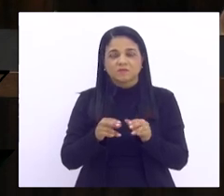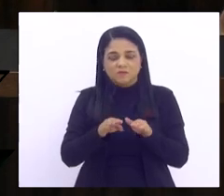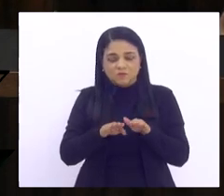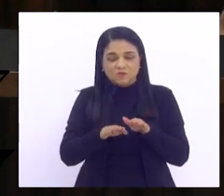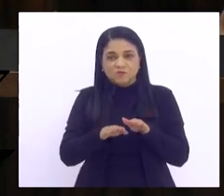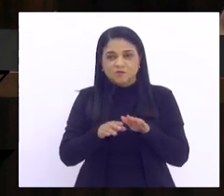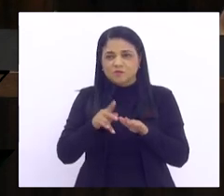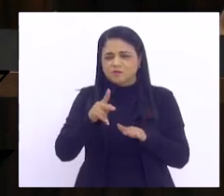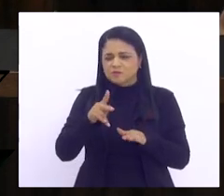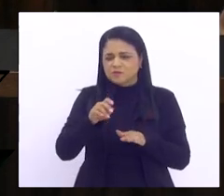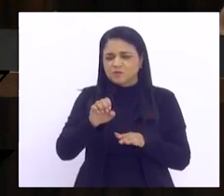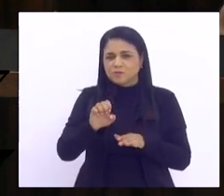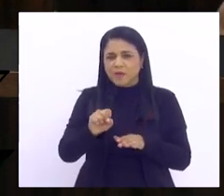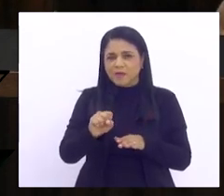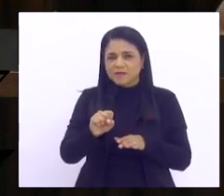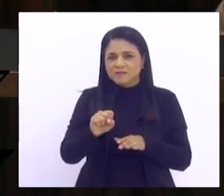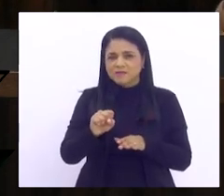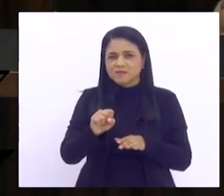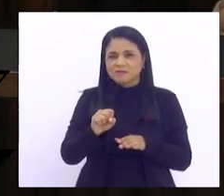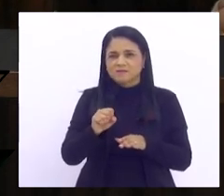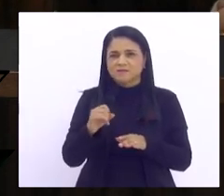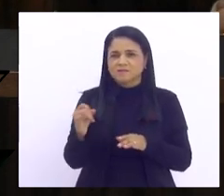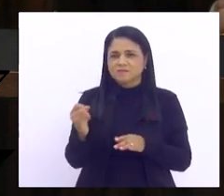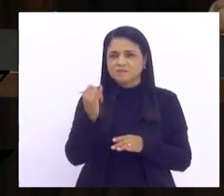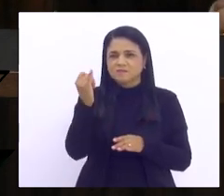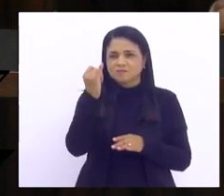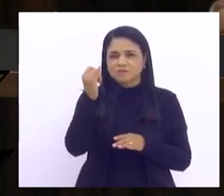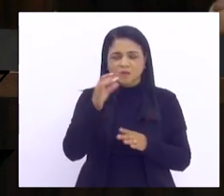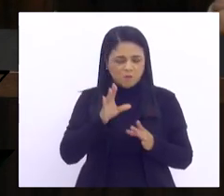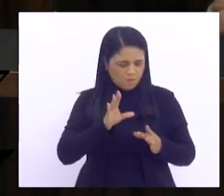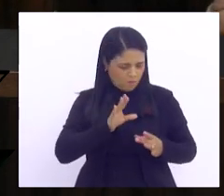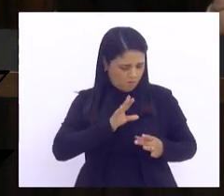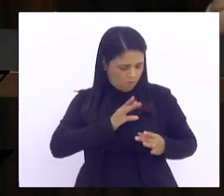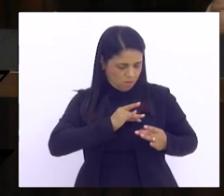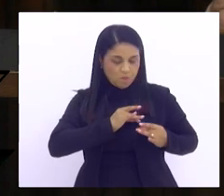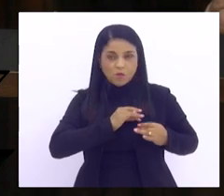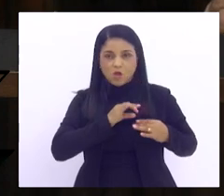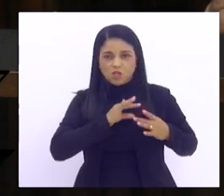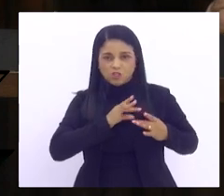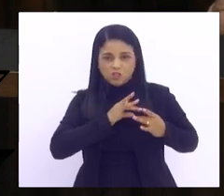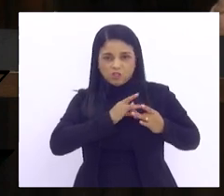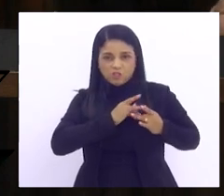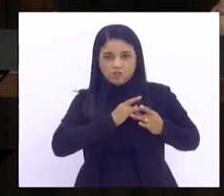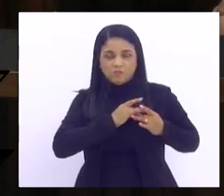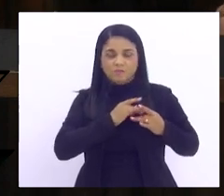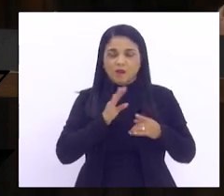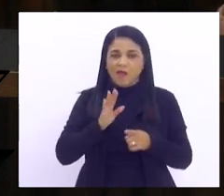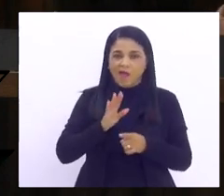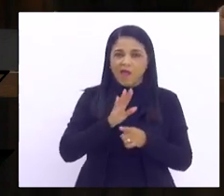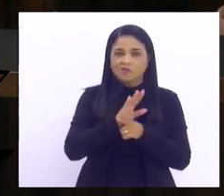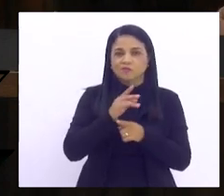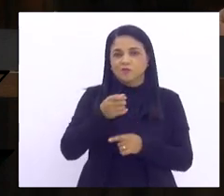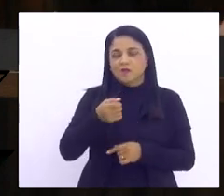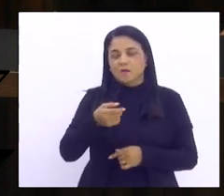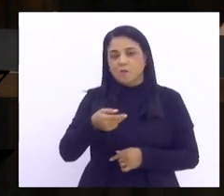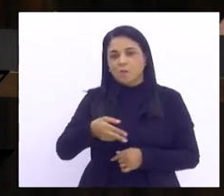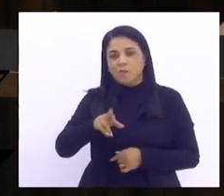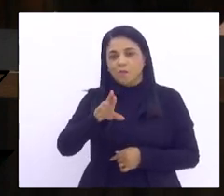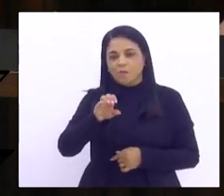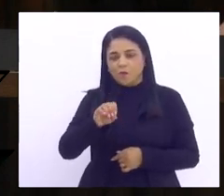que são esses brochezinhos aqui, para ajudar a causa pró-vida. Então, por